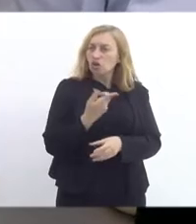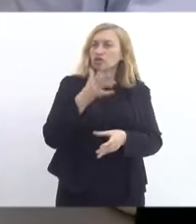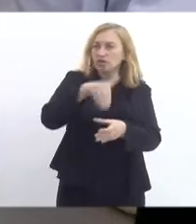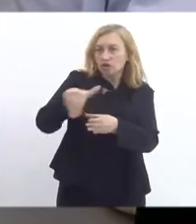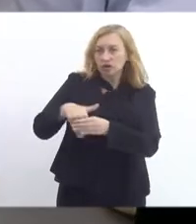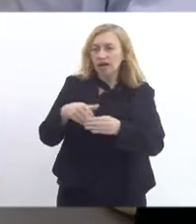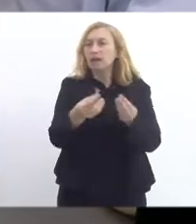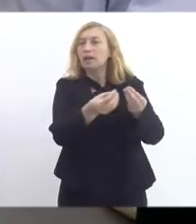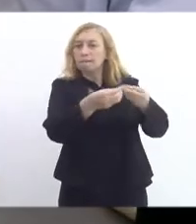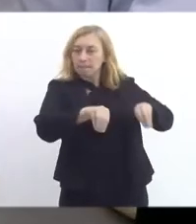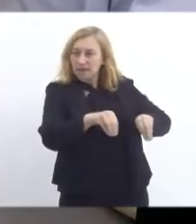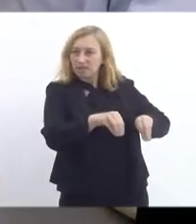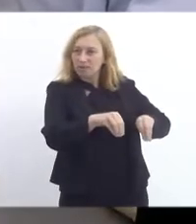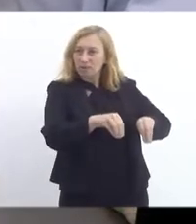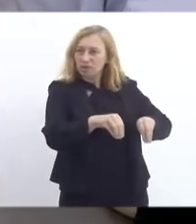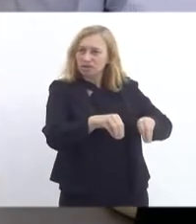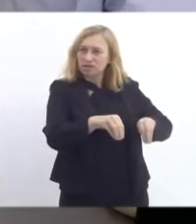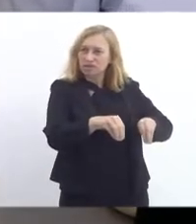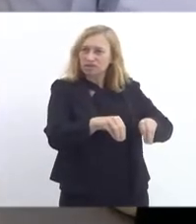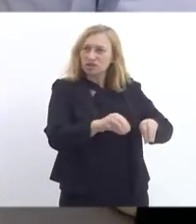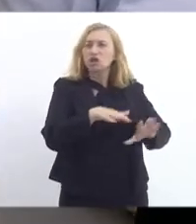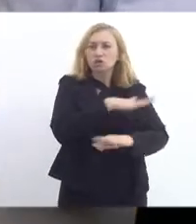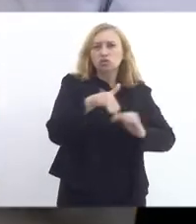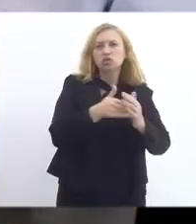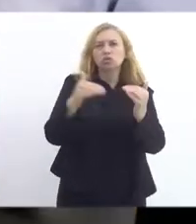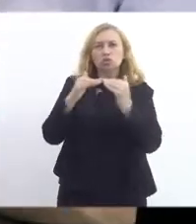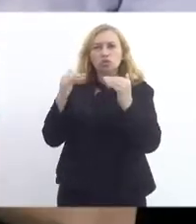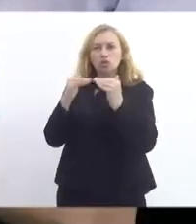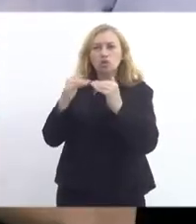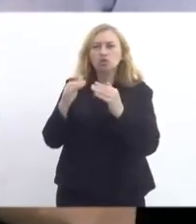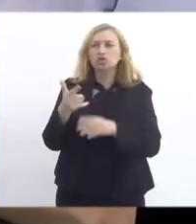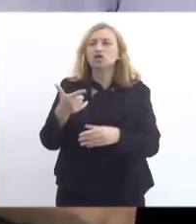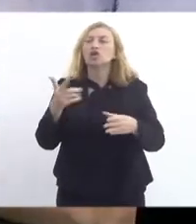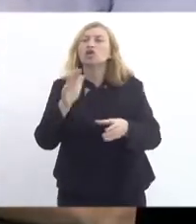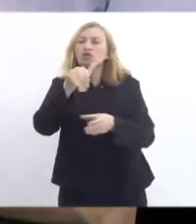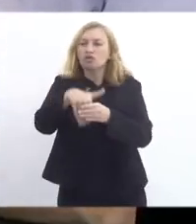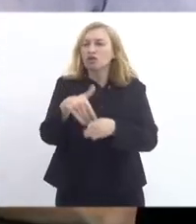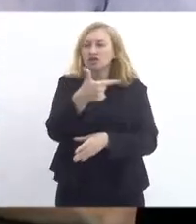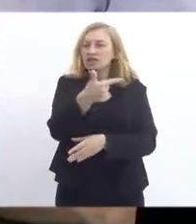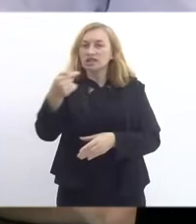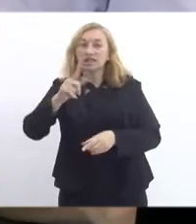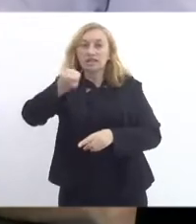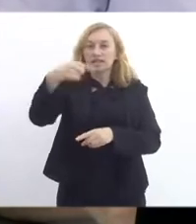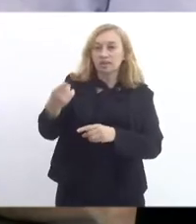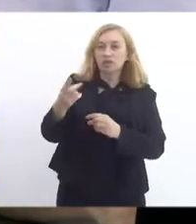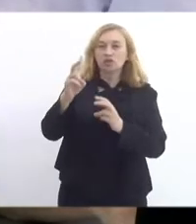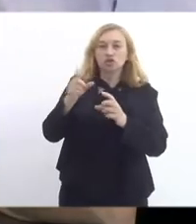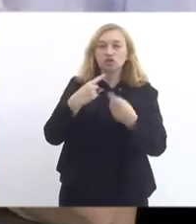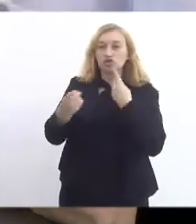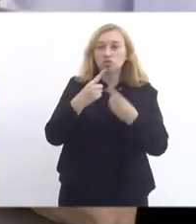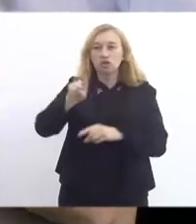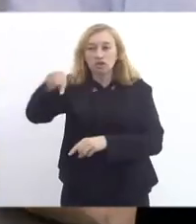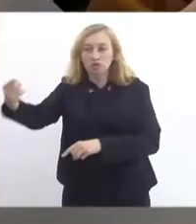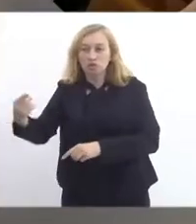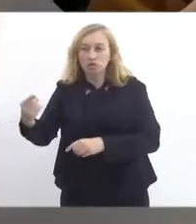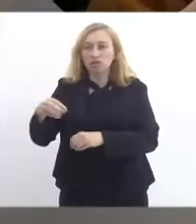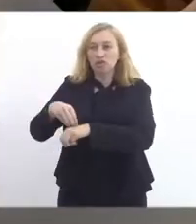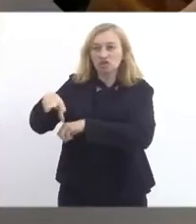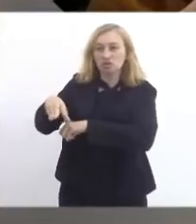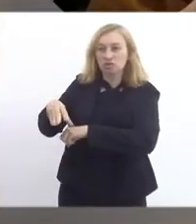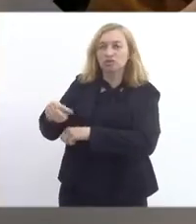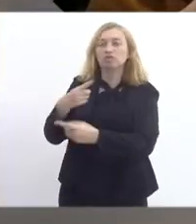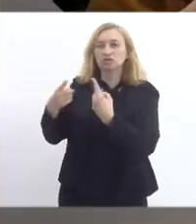Pela prejudicabilidade, todo mundo de acordo, vota as 17 e depois a gente discute. Sim, as que a gente... Na hora destaca o que você quer